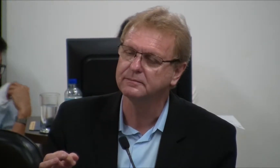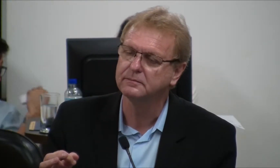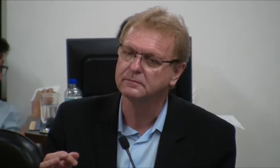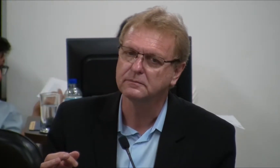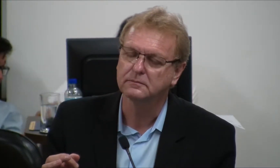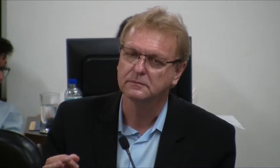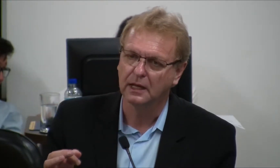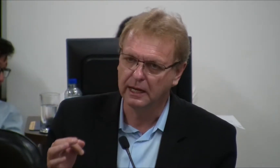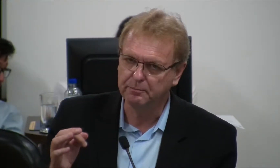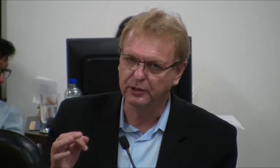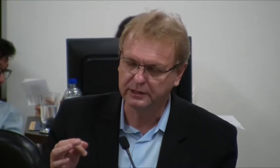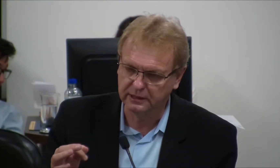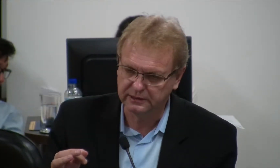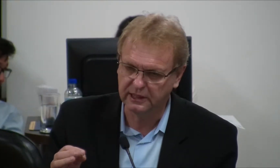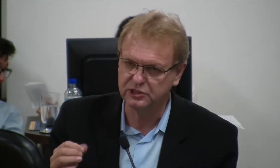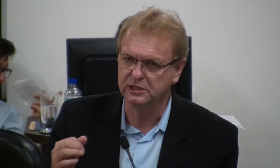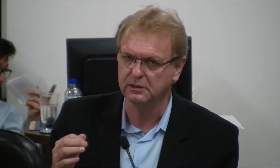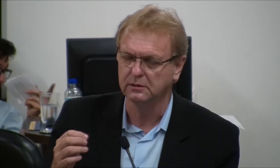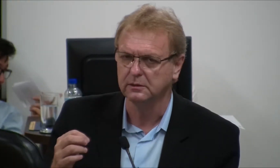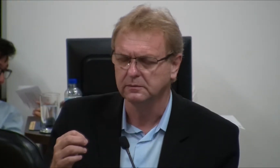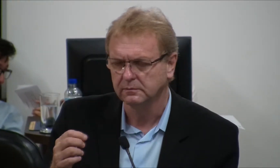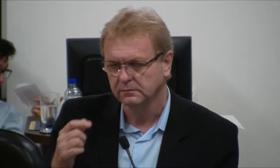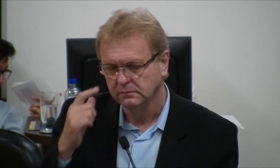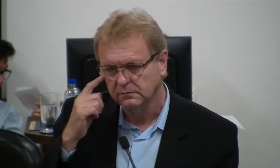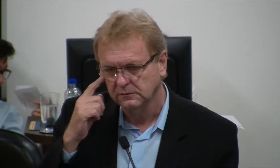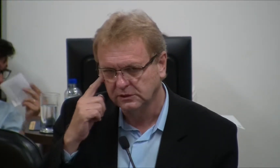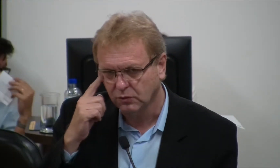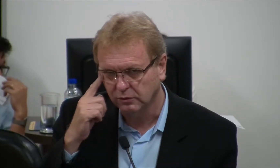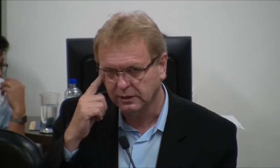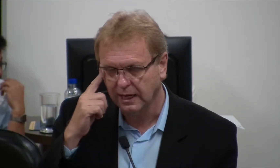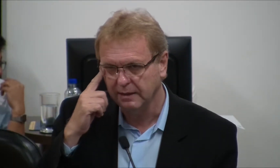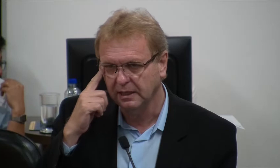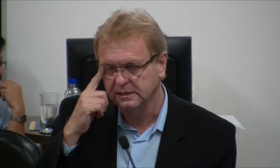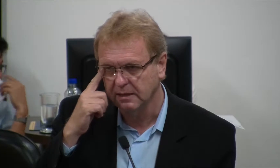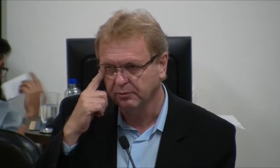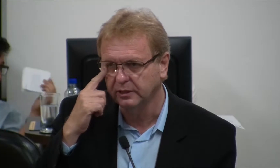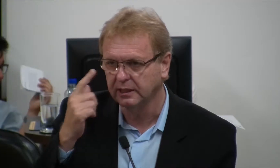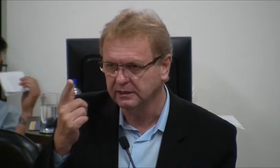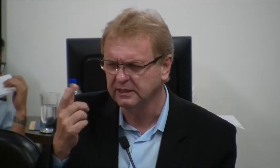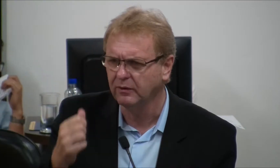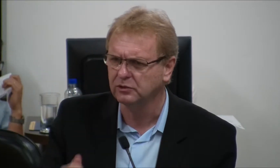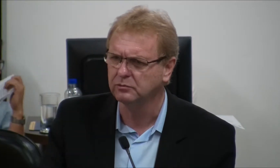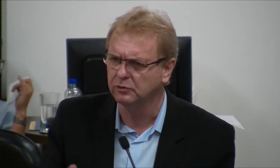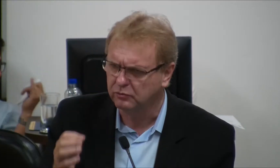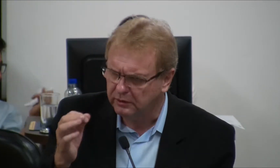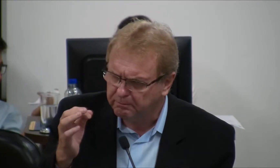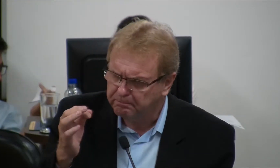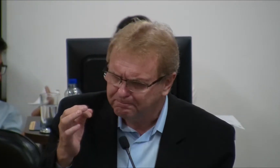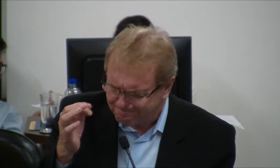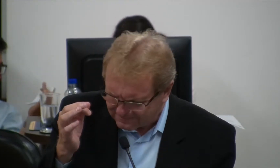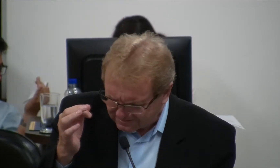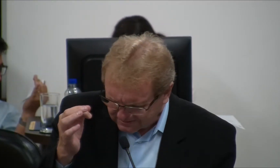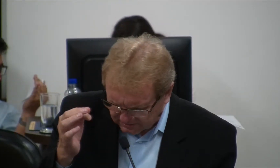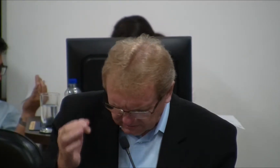importância, né? A gente descontrai, mas a importância eu acho muito